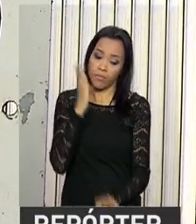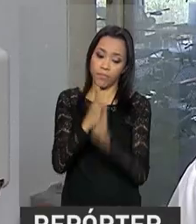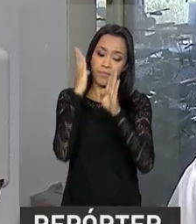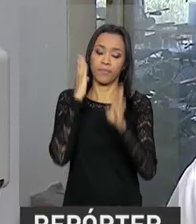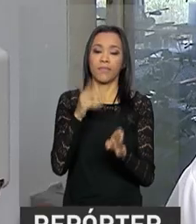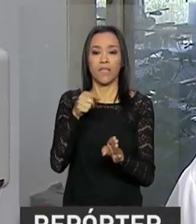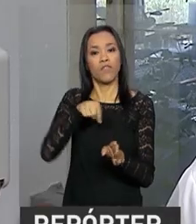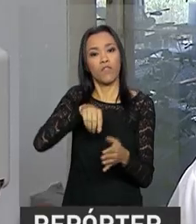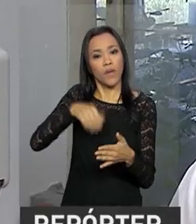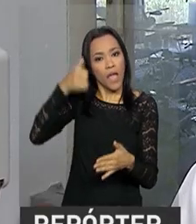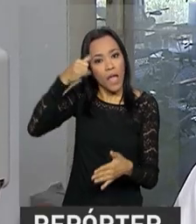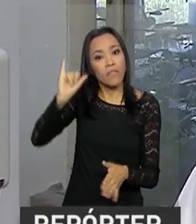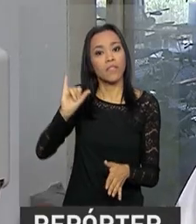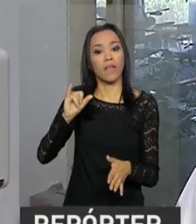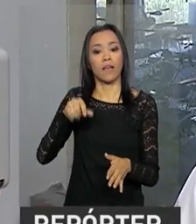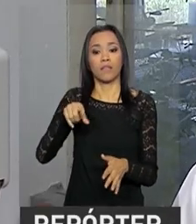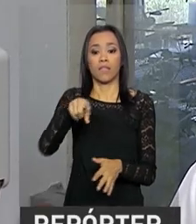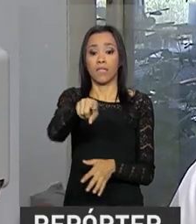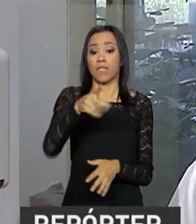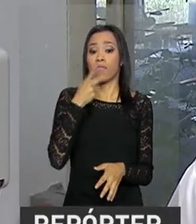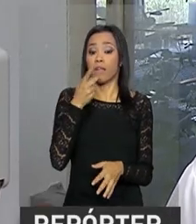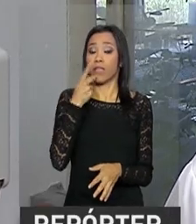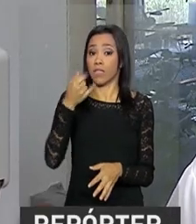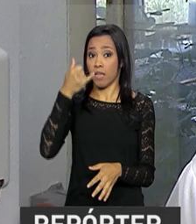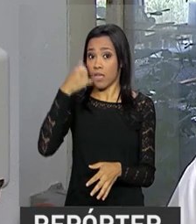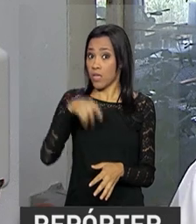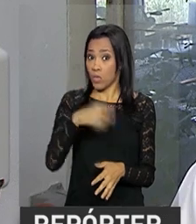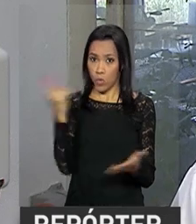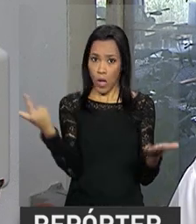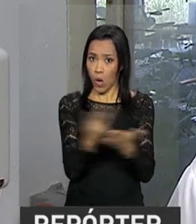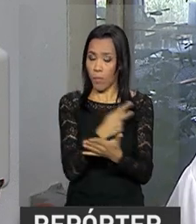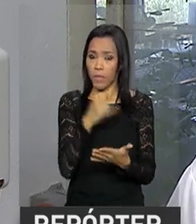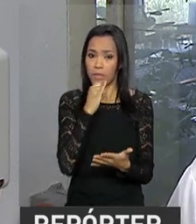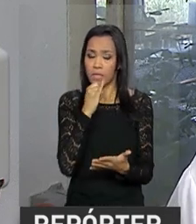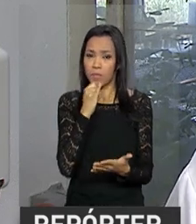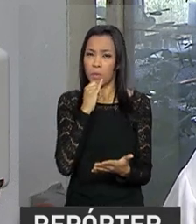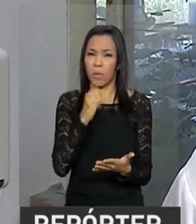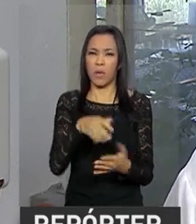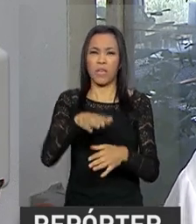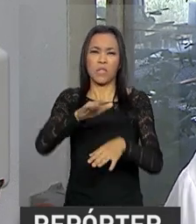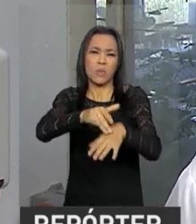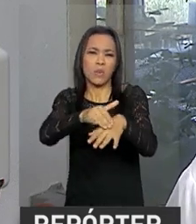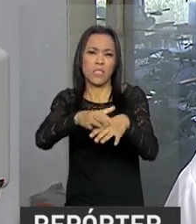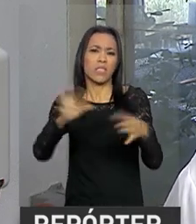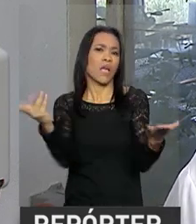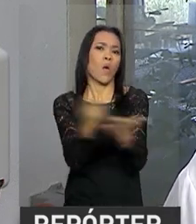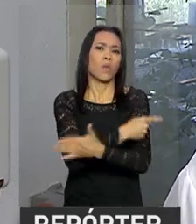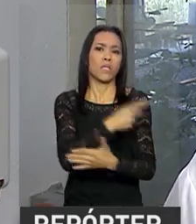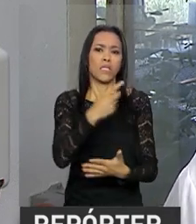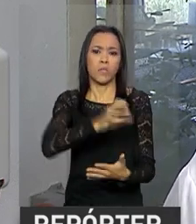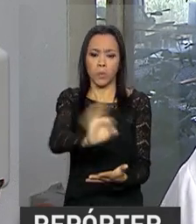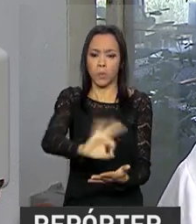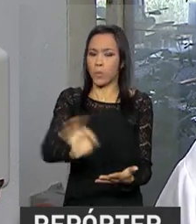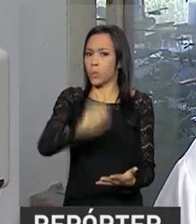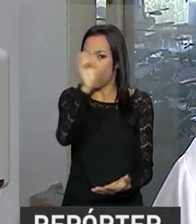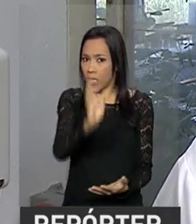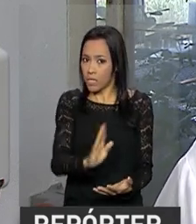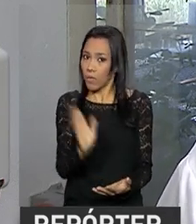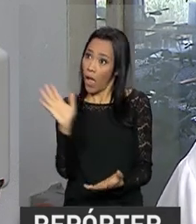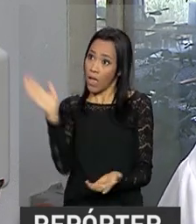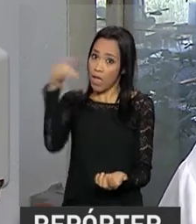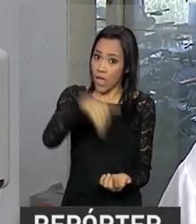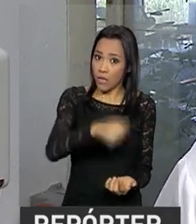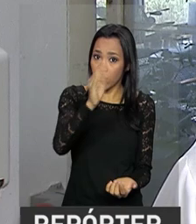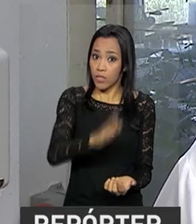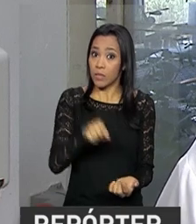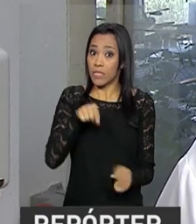barradas. São barrados os organismos que não existem no Brasil, os organismos considerados pragas que não existem no Brasil.